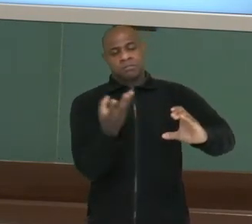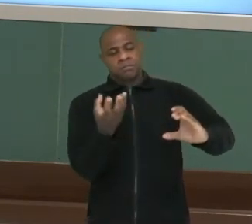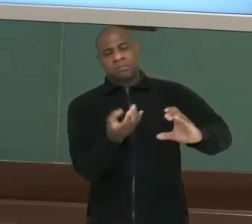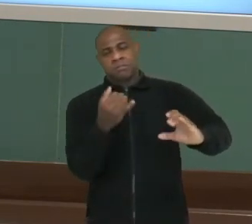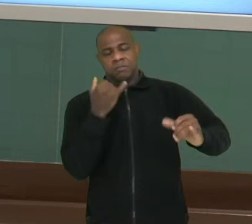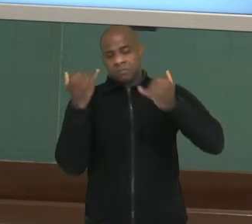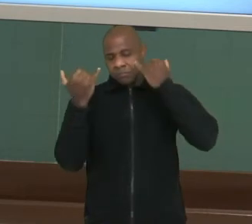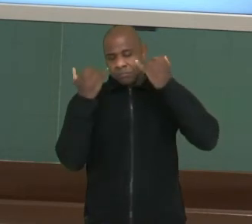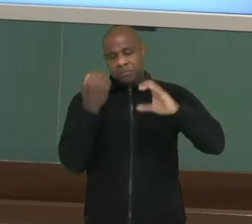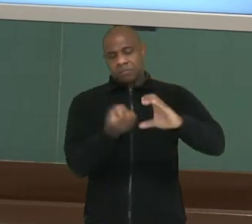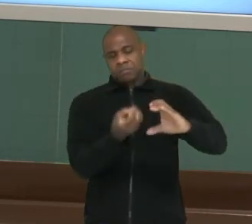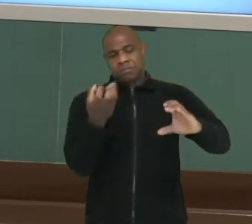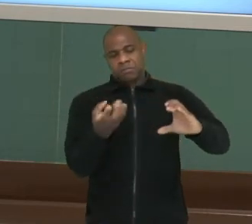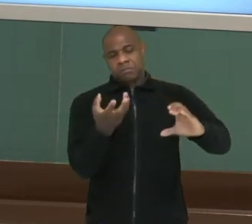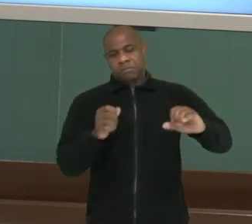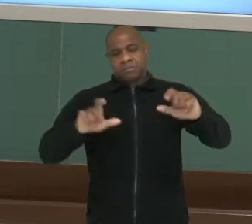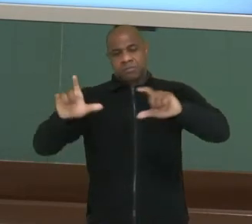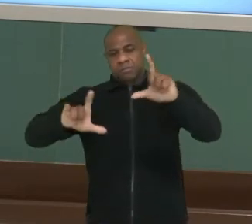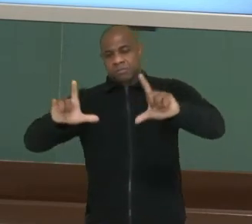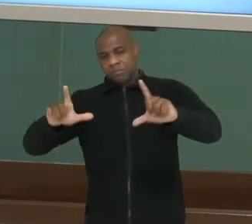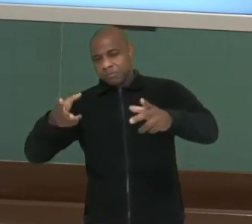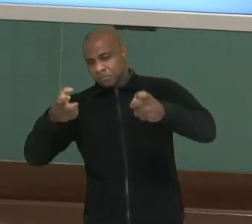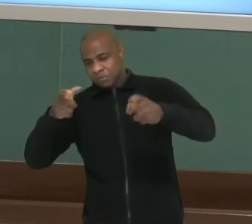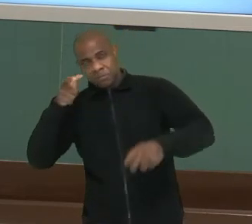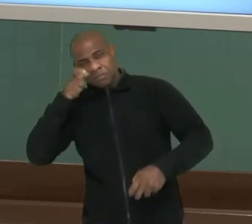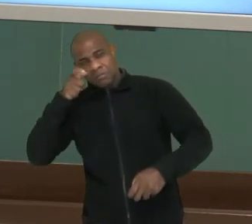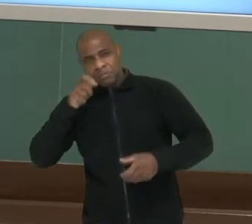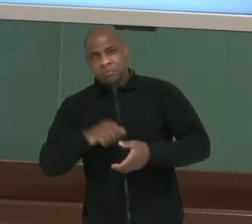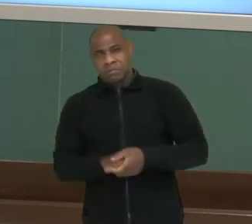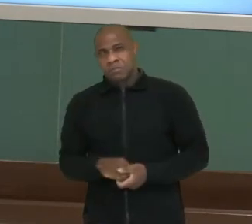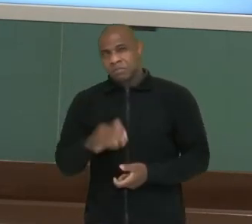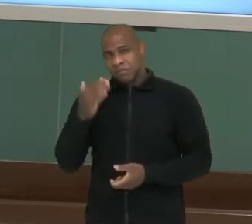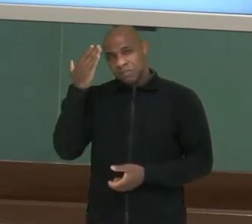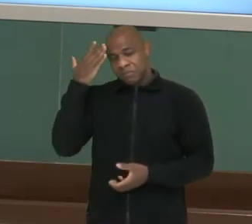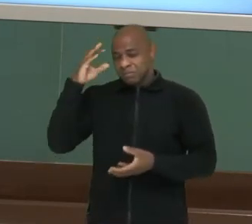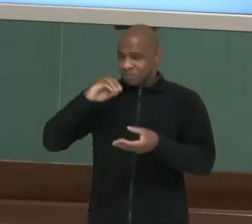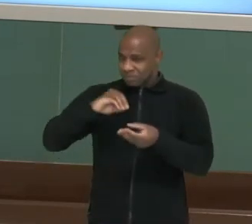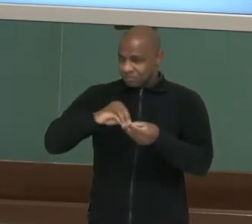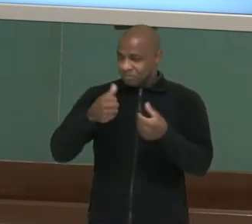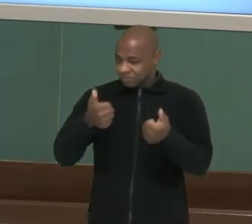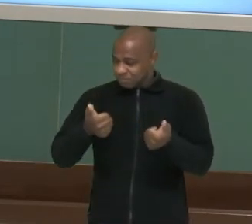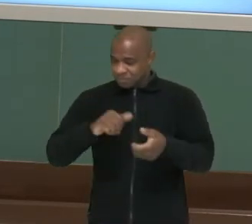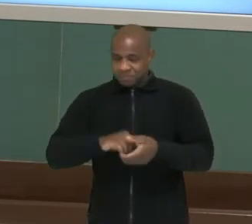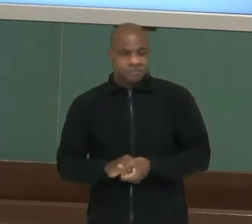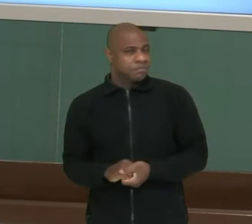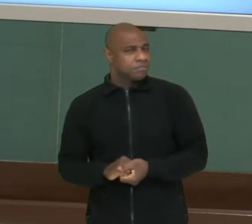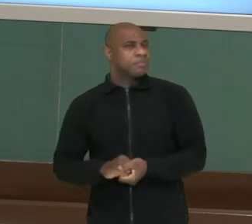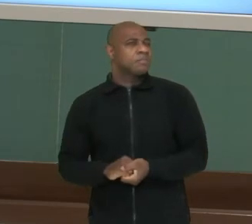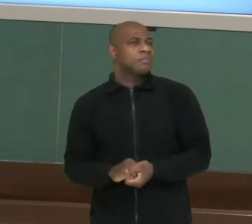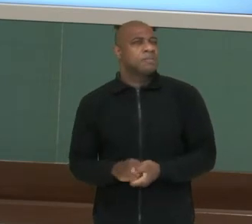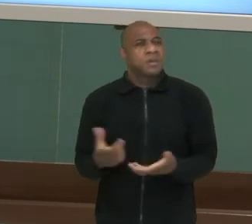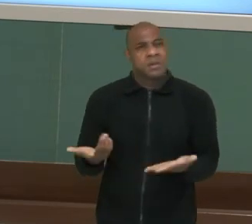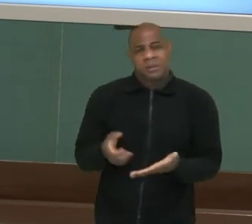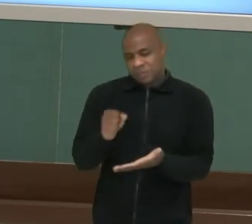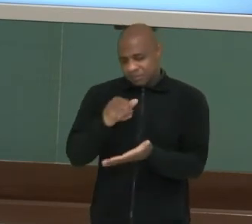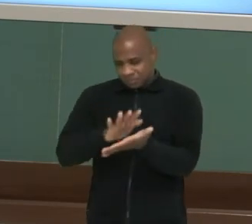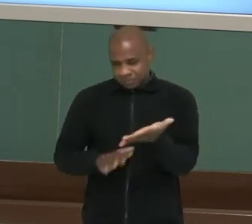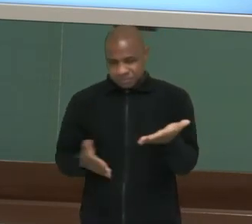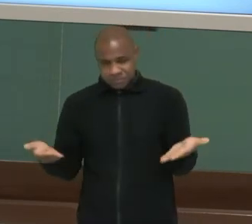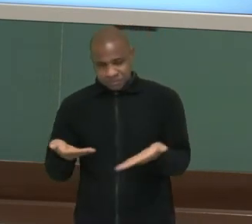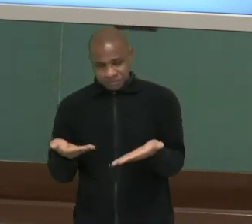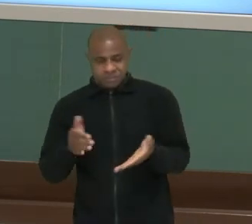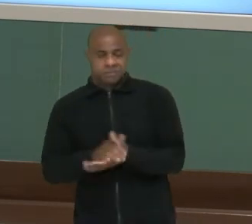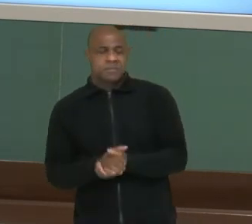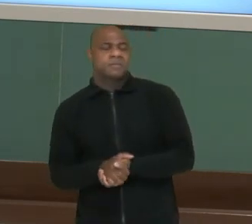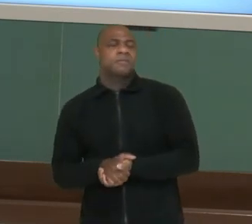você escuta e desse modo você assiste. Se você pegou essa parte, pessoal, vamos falar um pouquinho de um exercício. Você terá um exercício para